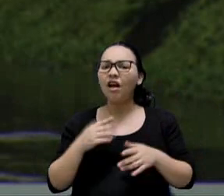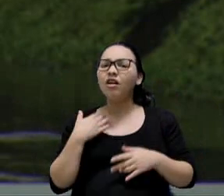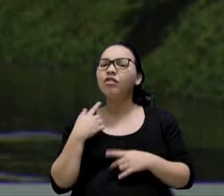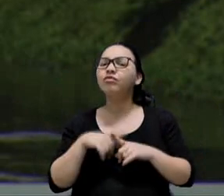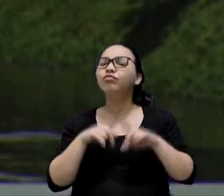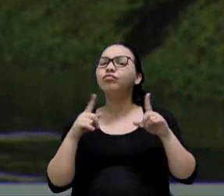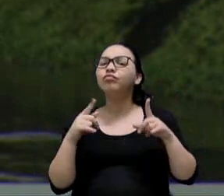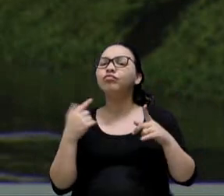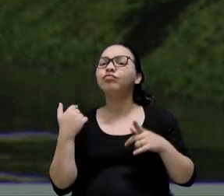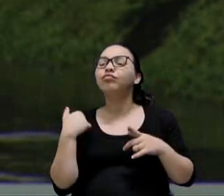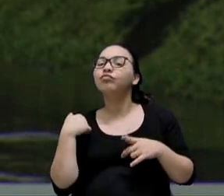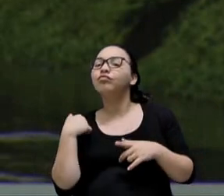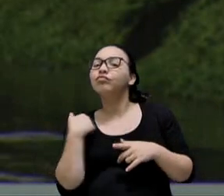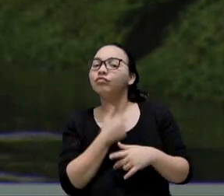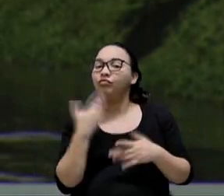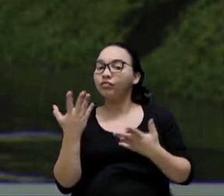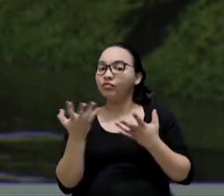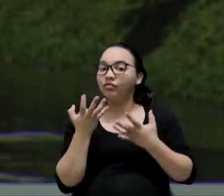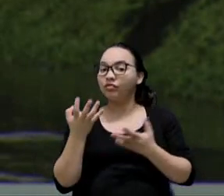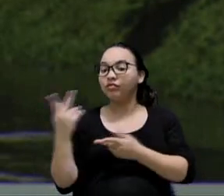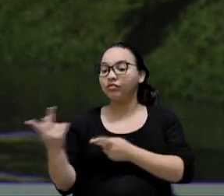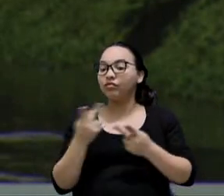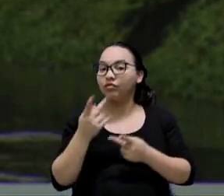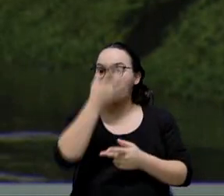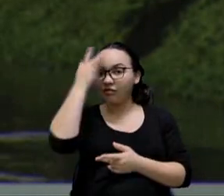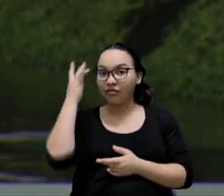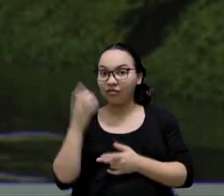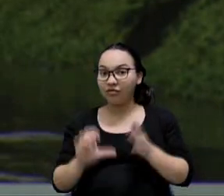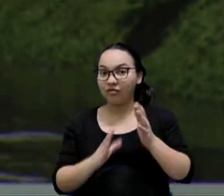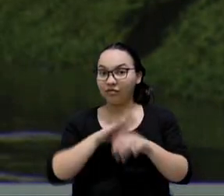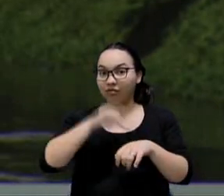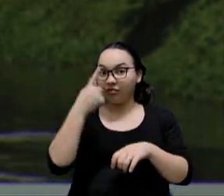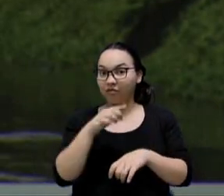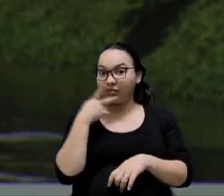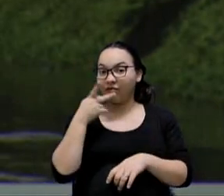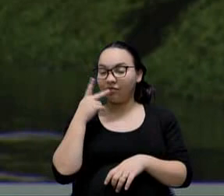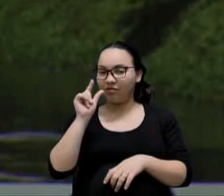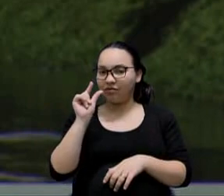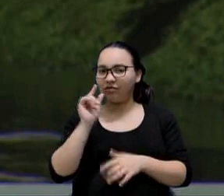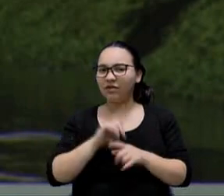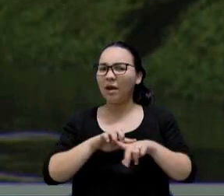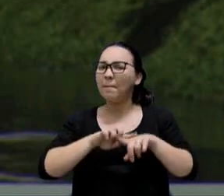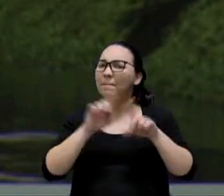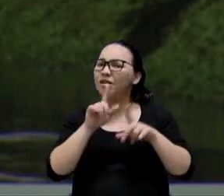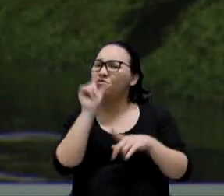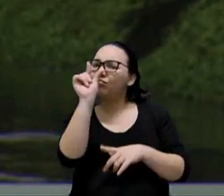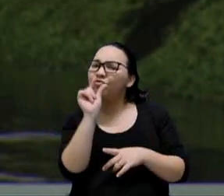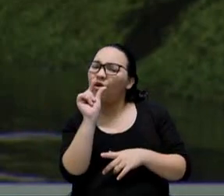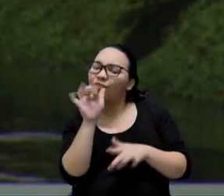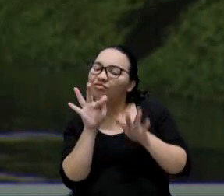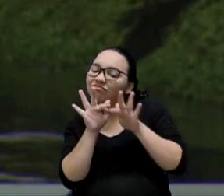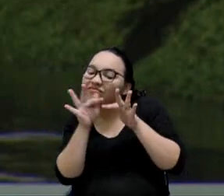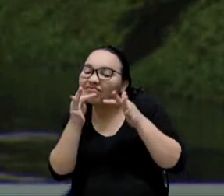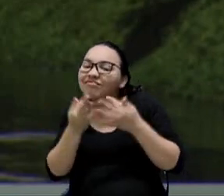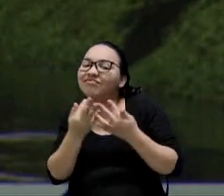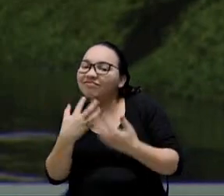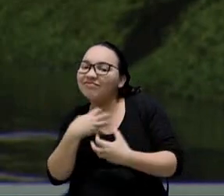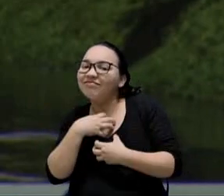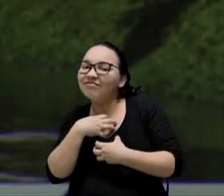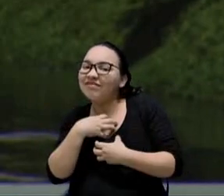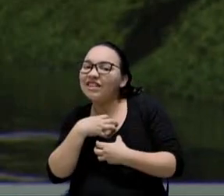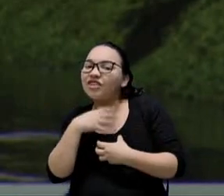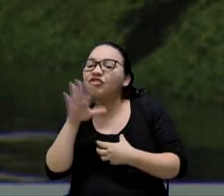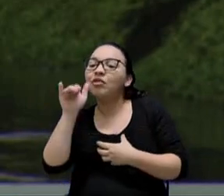mais uma pessoa para vir falar um pouco sobre o Dr. Osmar. Mas agora vem um aspecto um pouquinho mais familiar. Para isso, nós chamamos o